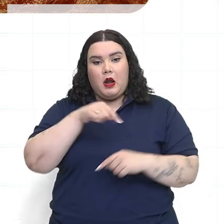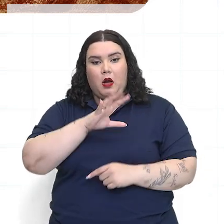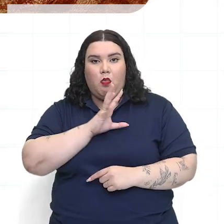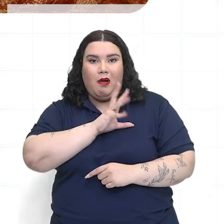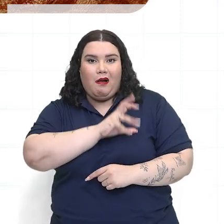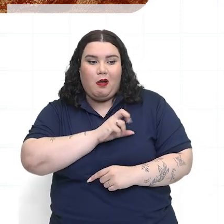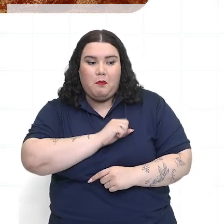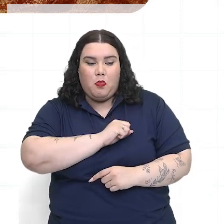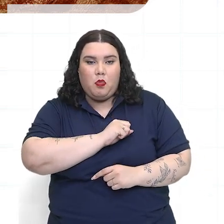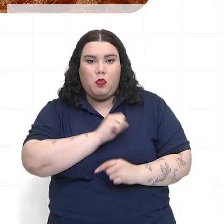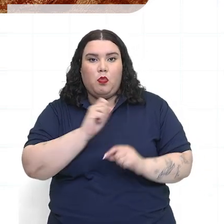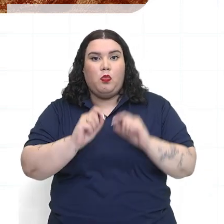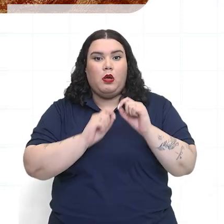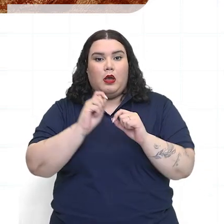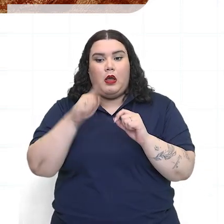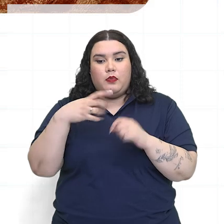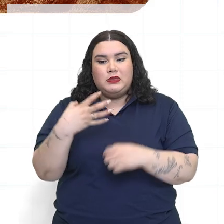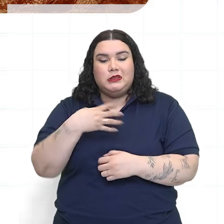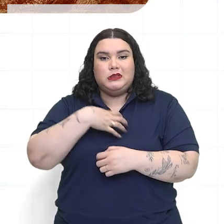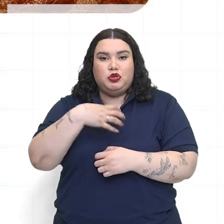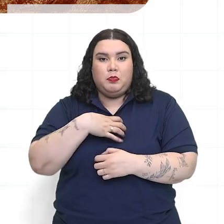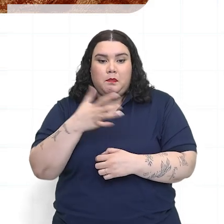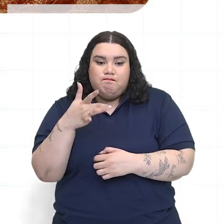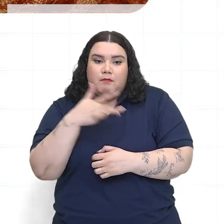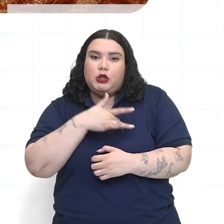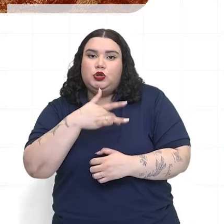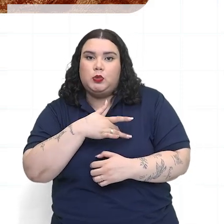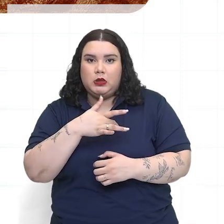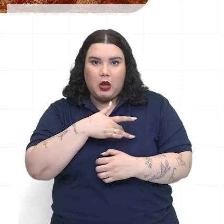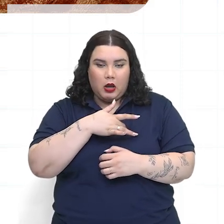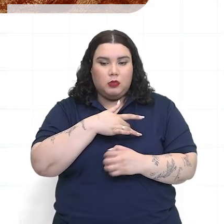ele está falando, é um sentimento de paixão, né?